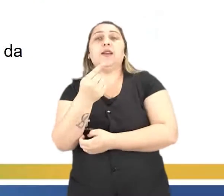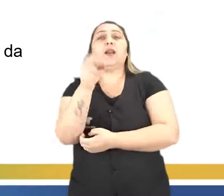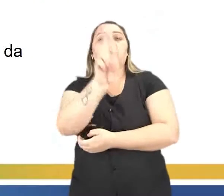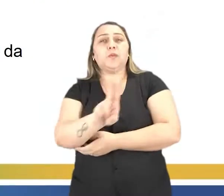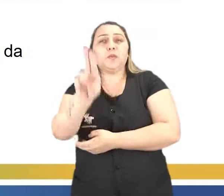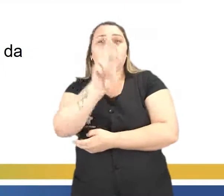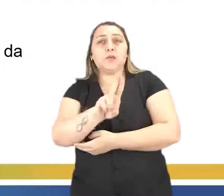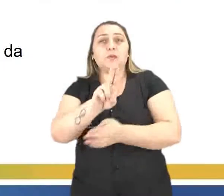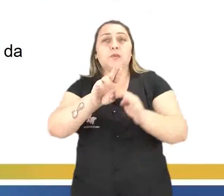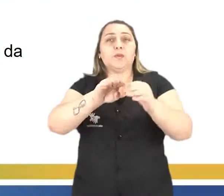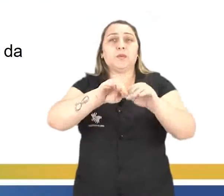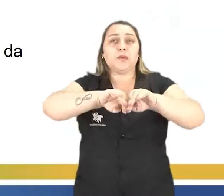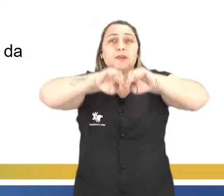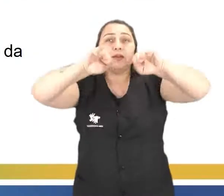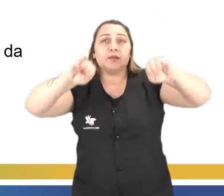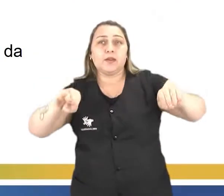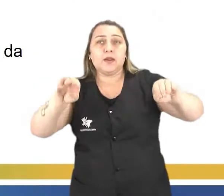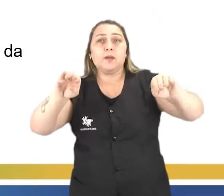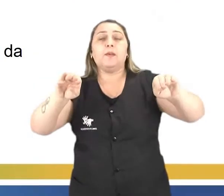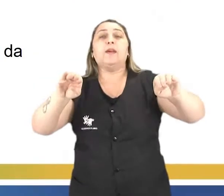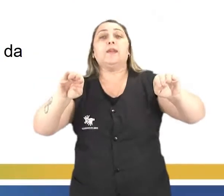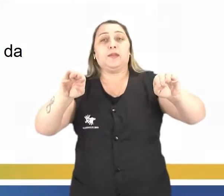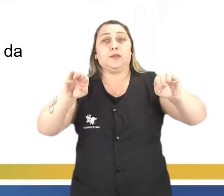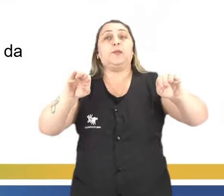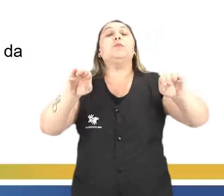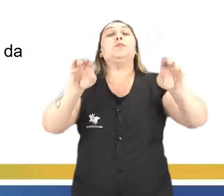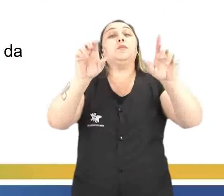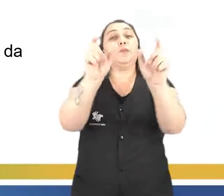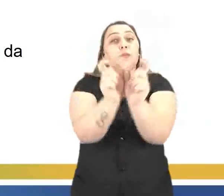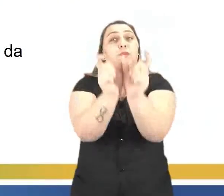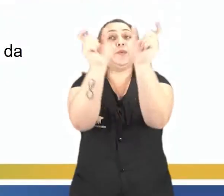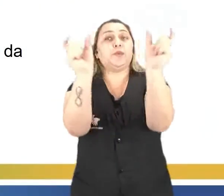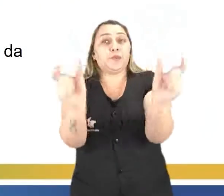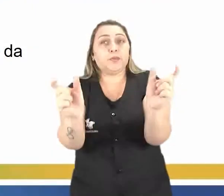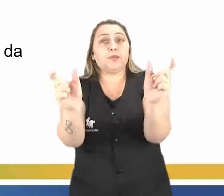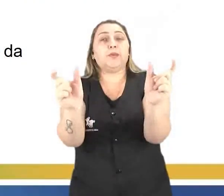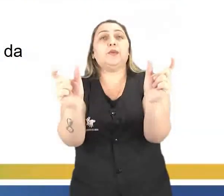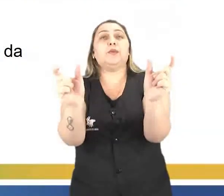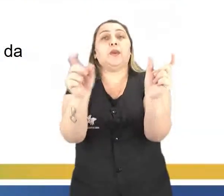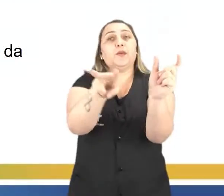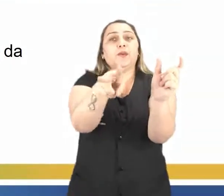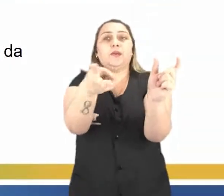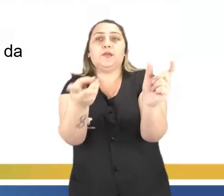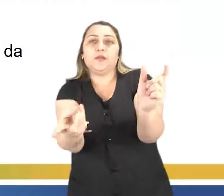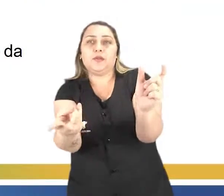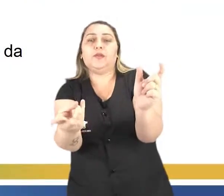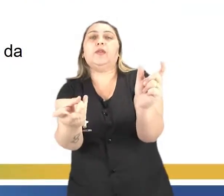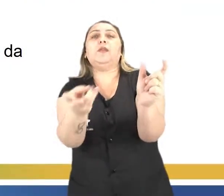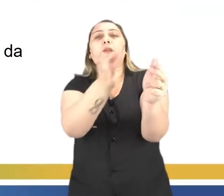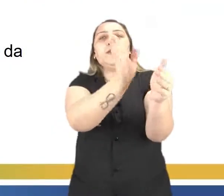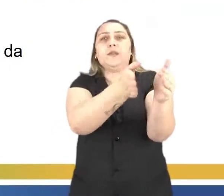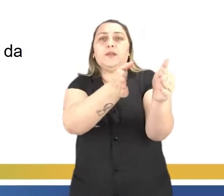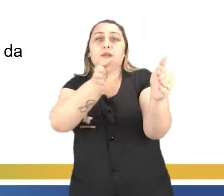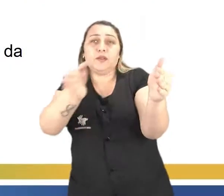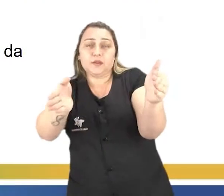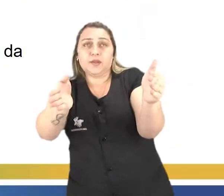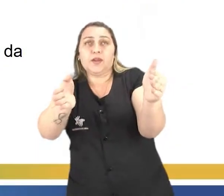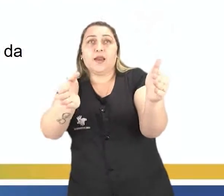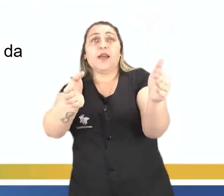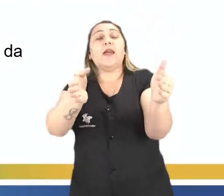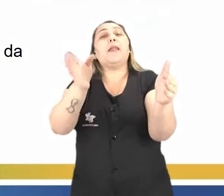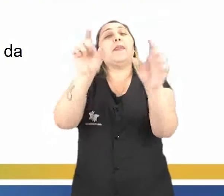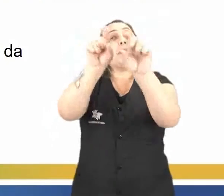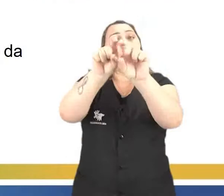serve para marcar as separações de sentido entre termos vizinhos, as inversões e as intercalações, quer